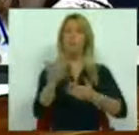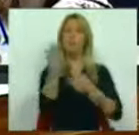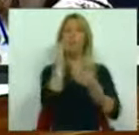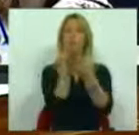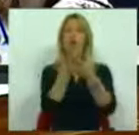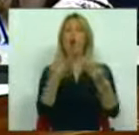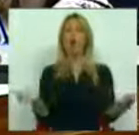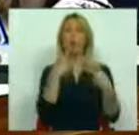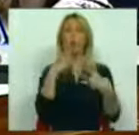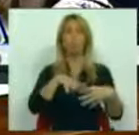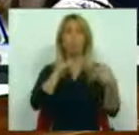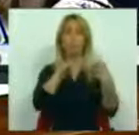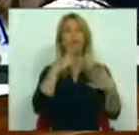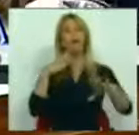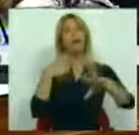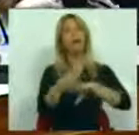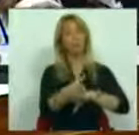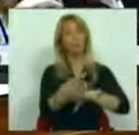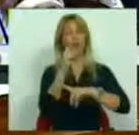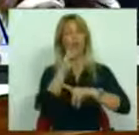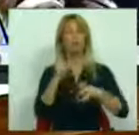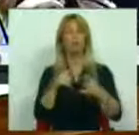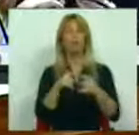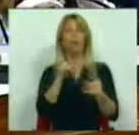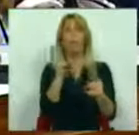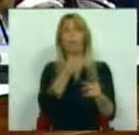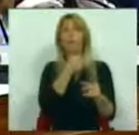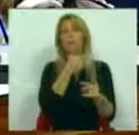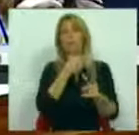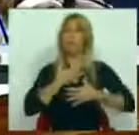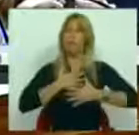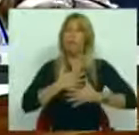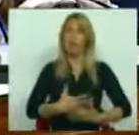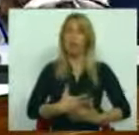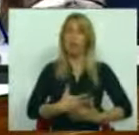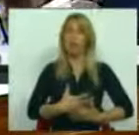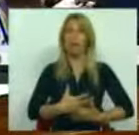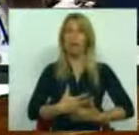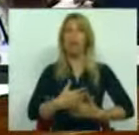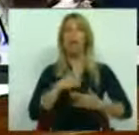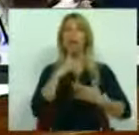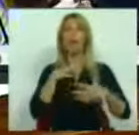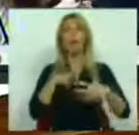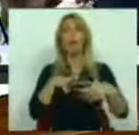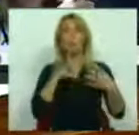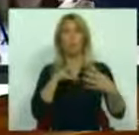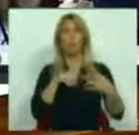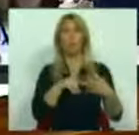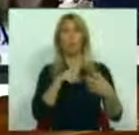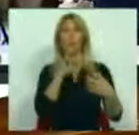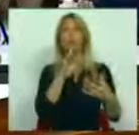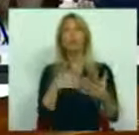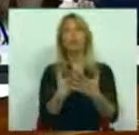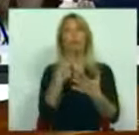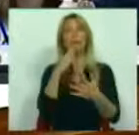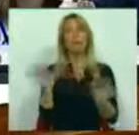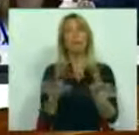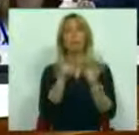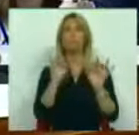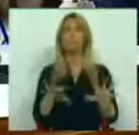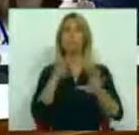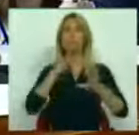litígios, através do recurso à arbitragem voluntária, o que veio a determinar índices efetivos e amparados de